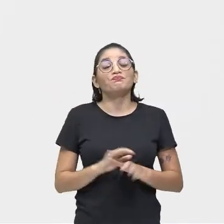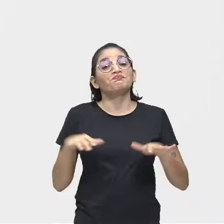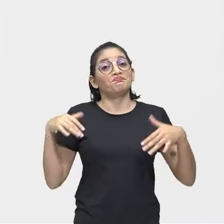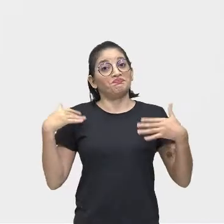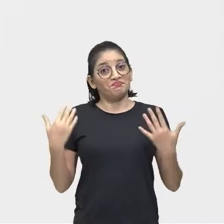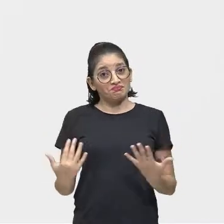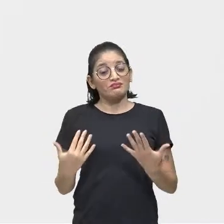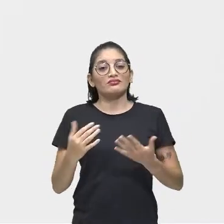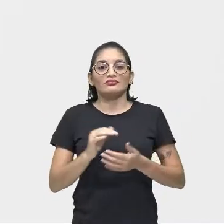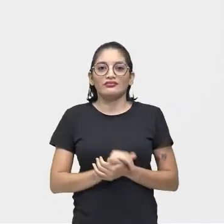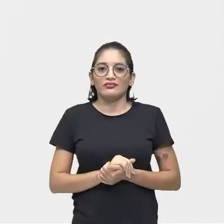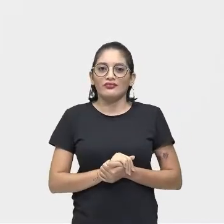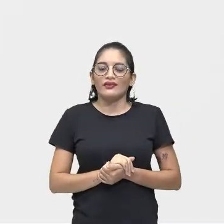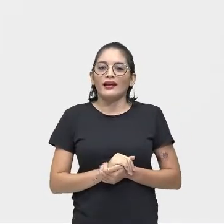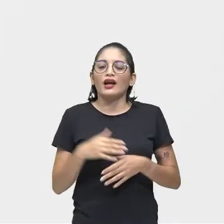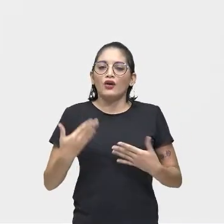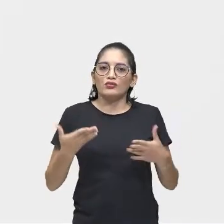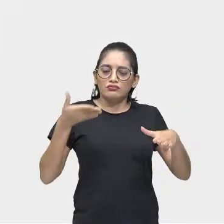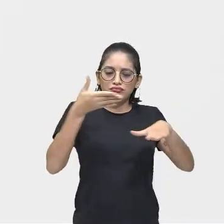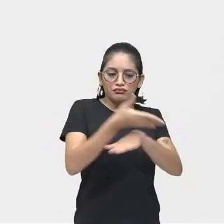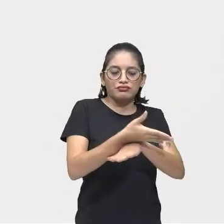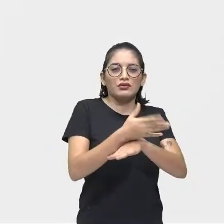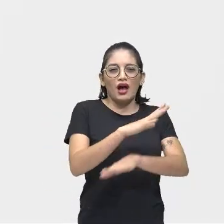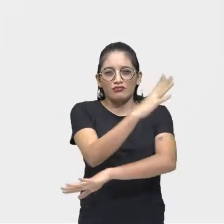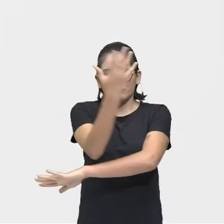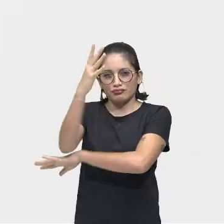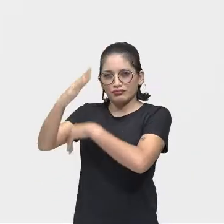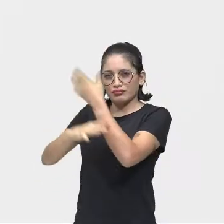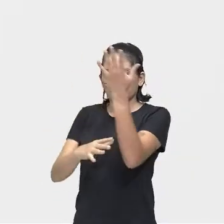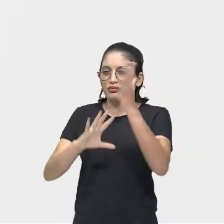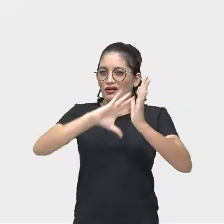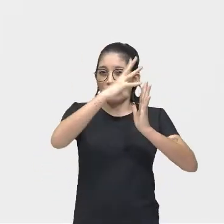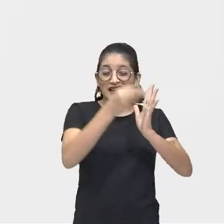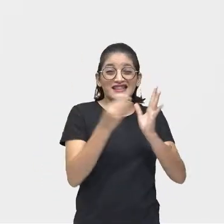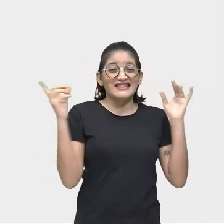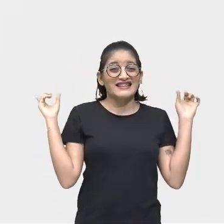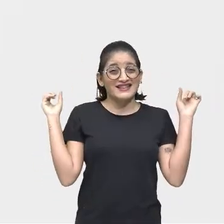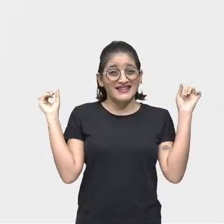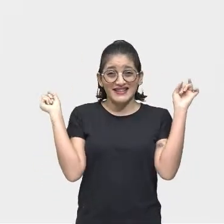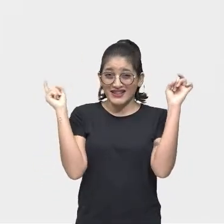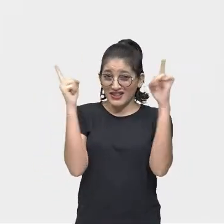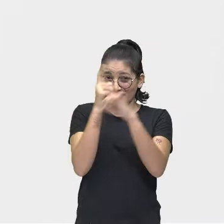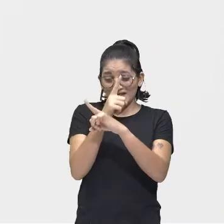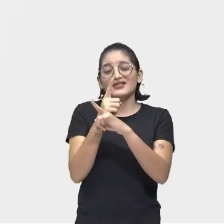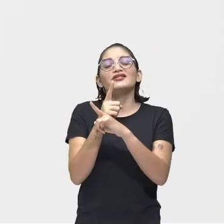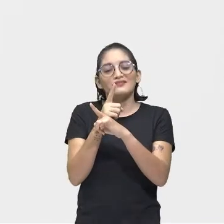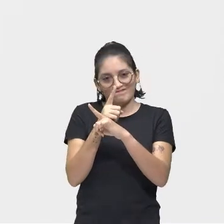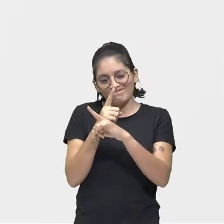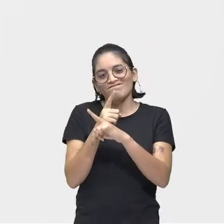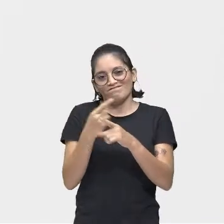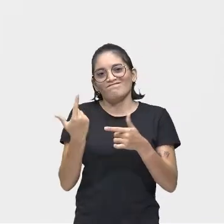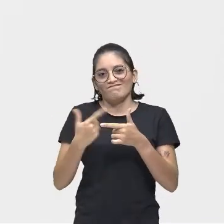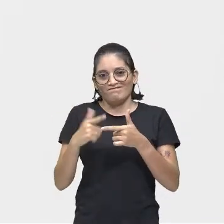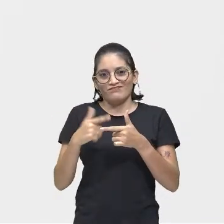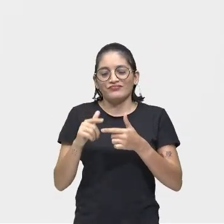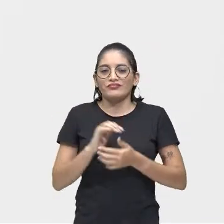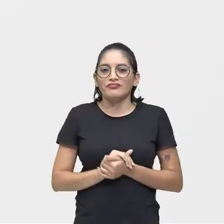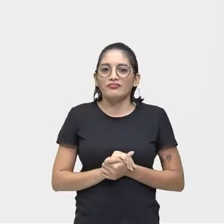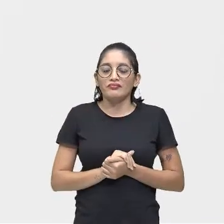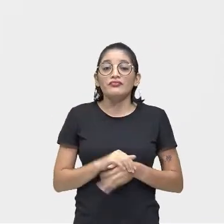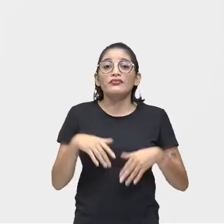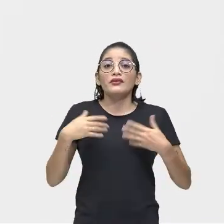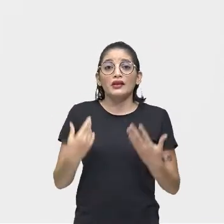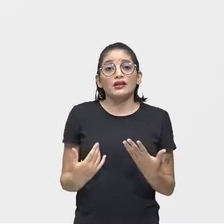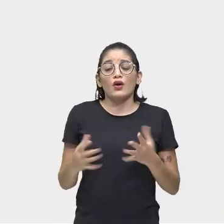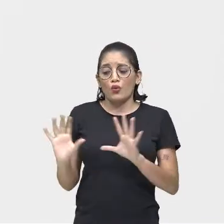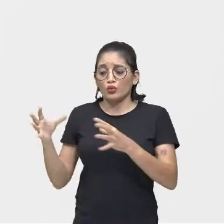Entretanto, adentrar na floresta amazônica era dificílima, que é um problema básico para a gente. Para tanto,